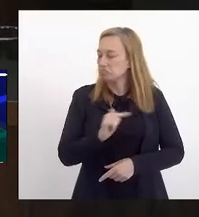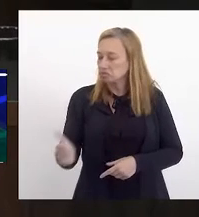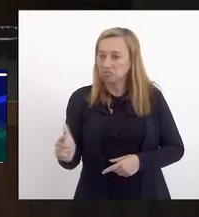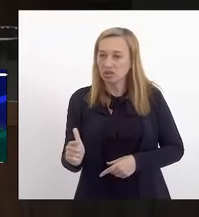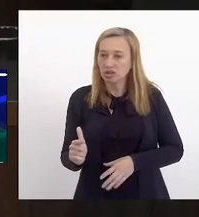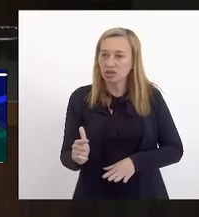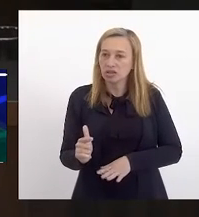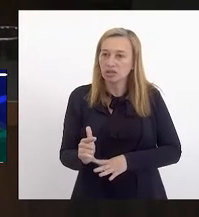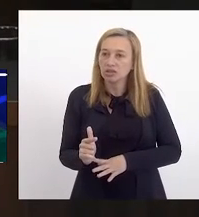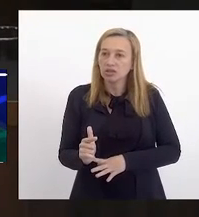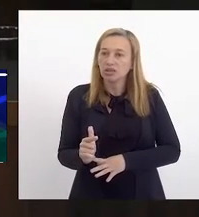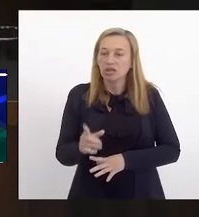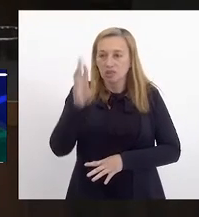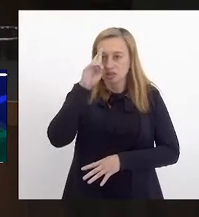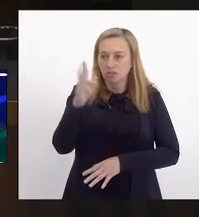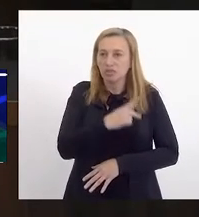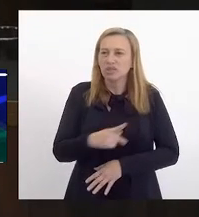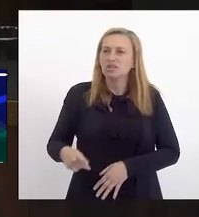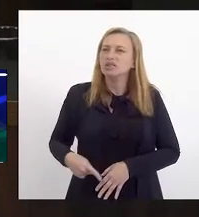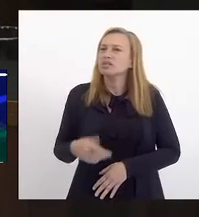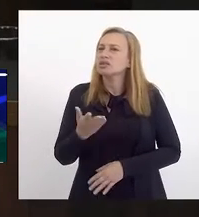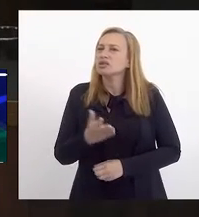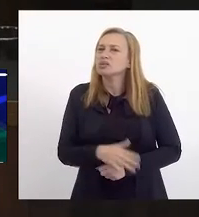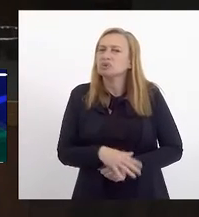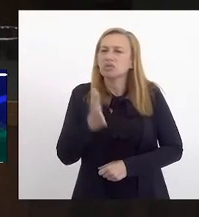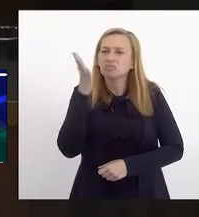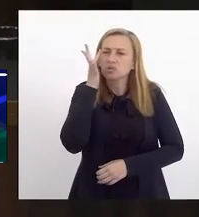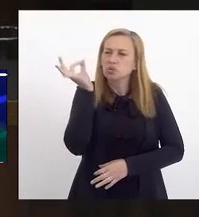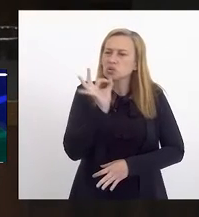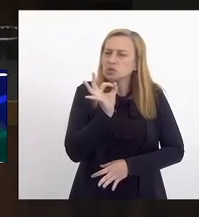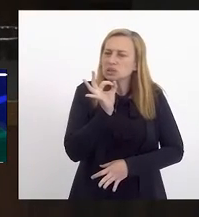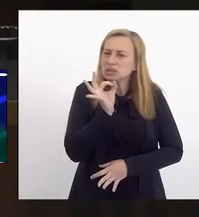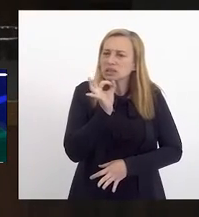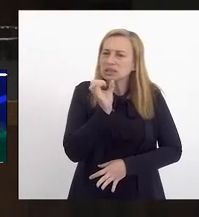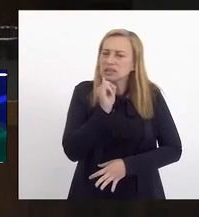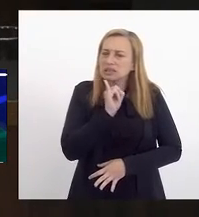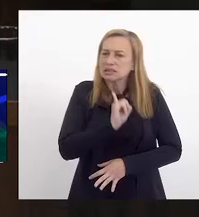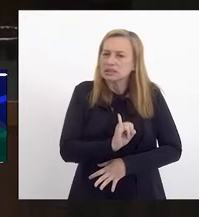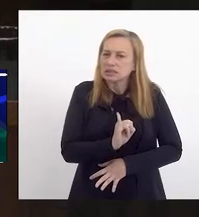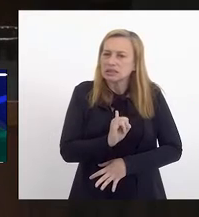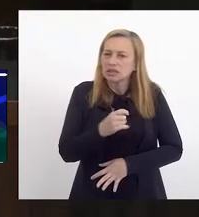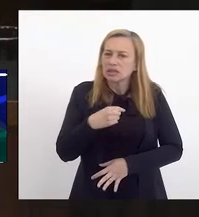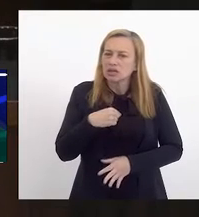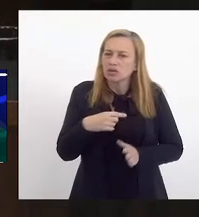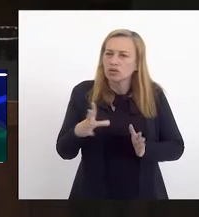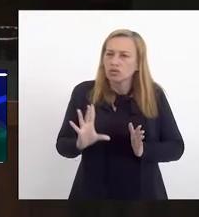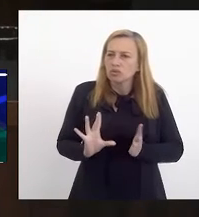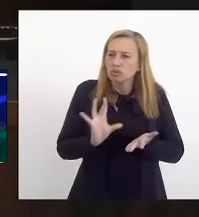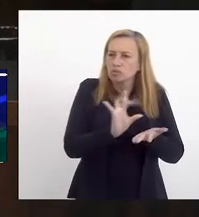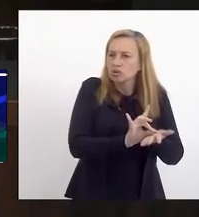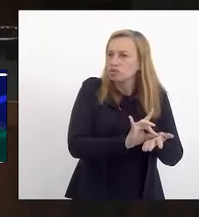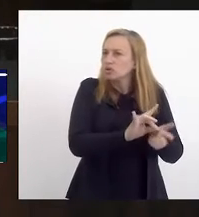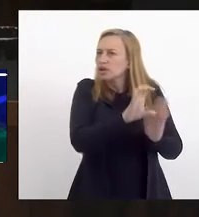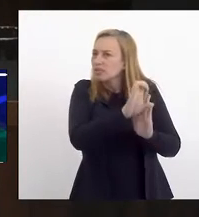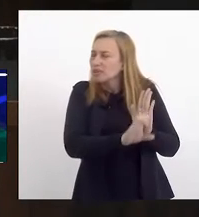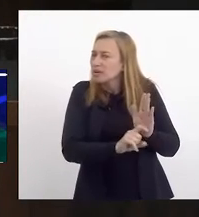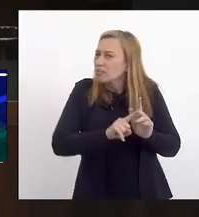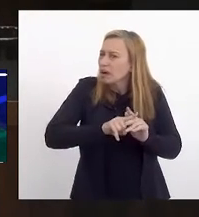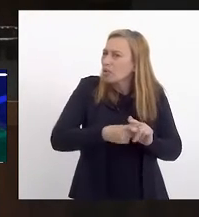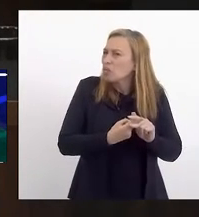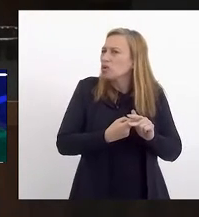que... Presidente. Mas não, deputado. Eu não sei se eu protocolei a emenda para corrigir. Quatro